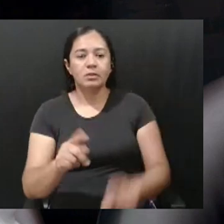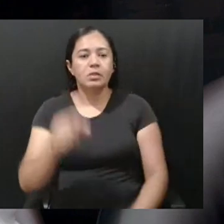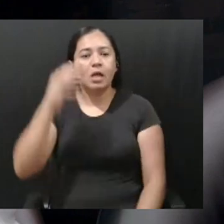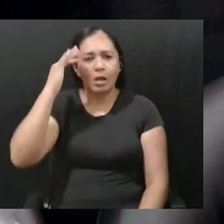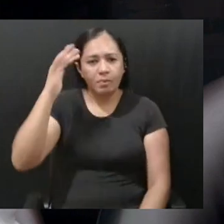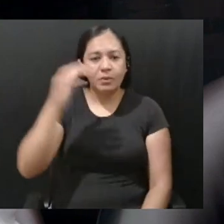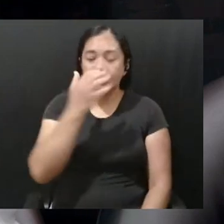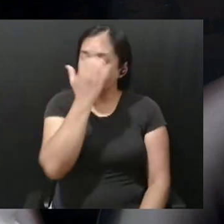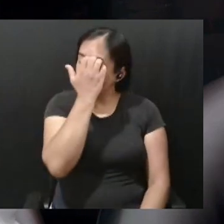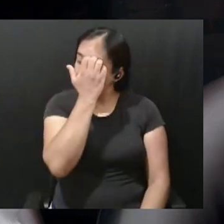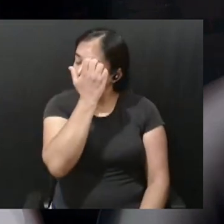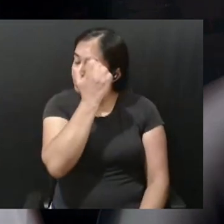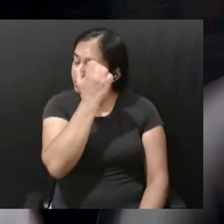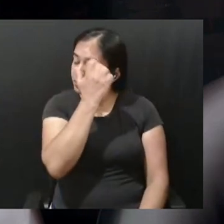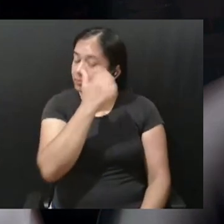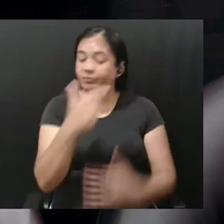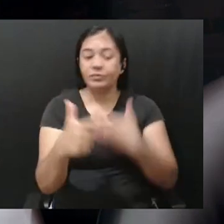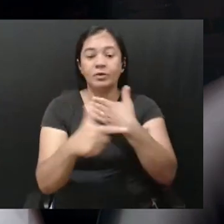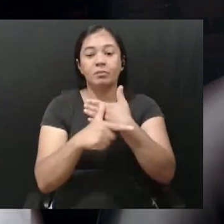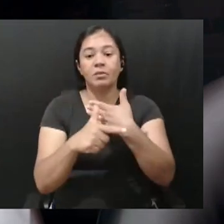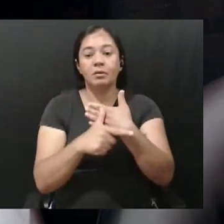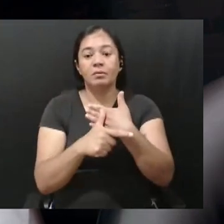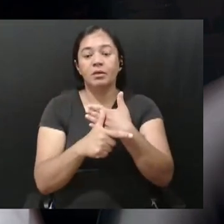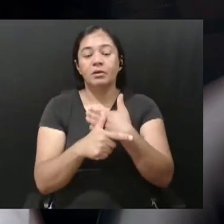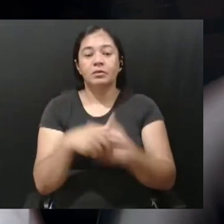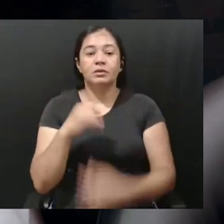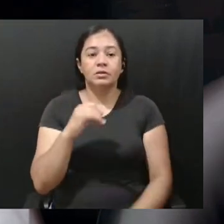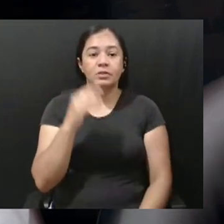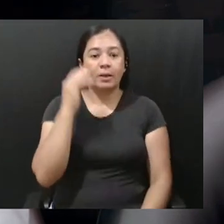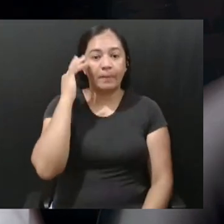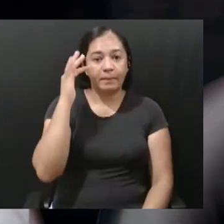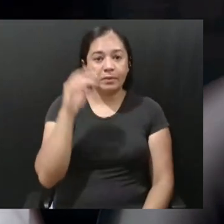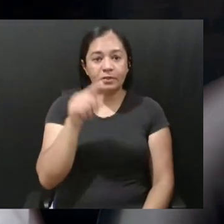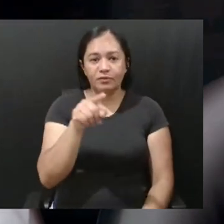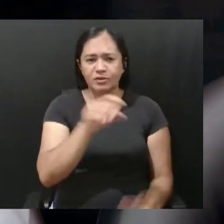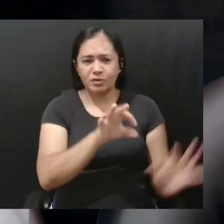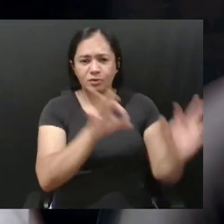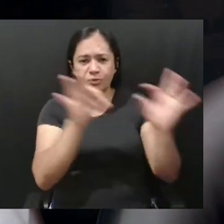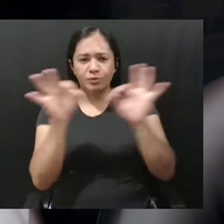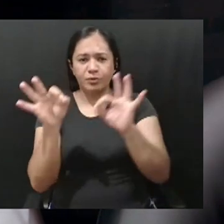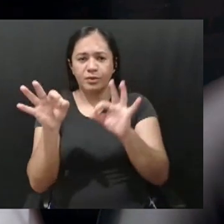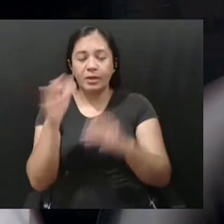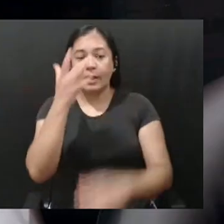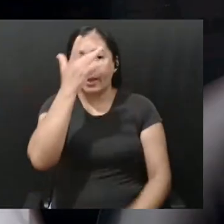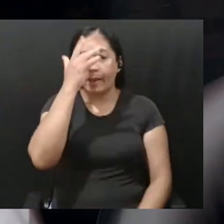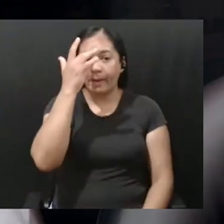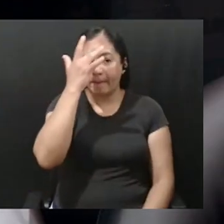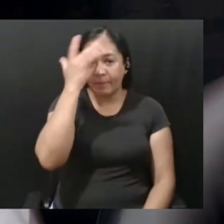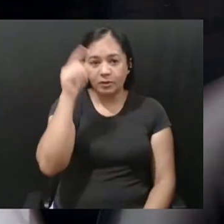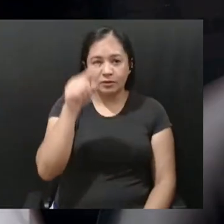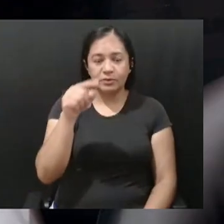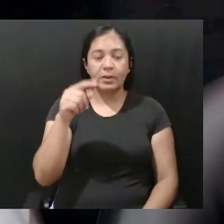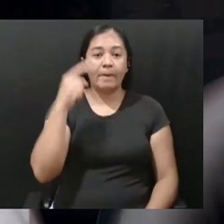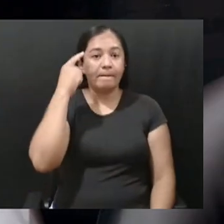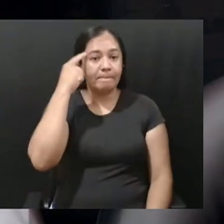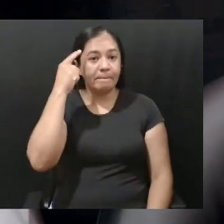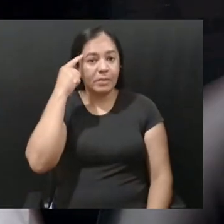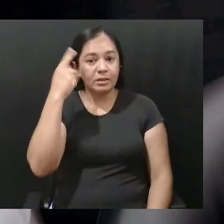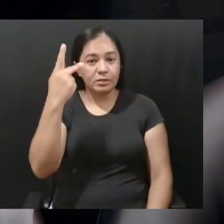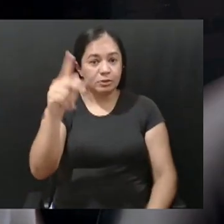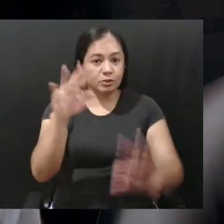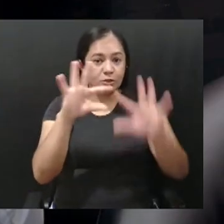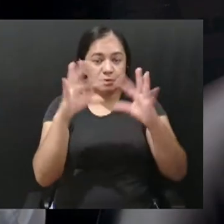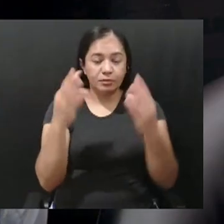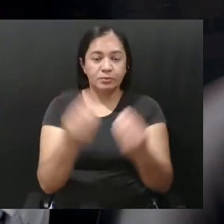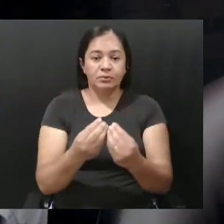papéis, assim, se você for parar a pensar, né, quem tá assistindo, se você for pensar na sua família, né, a Rúbia trouxe esses exemplos, né, das pessoas ali do Natal,